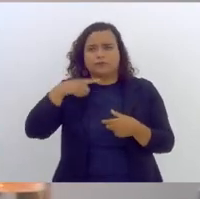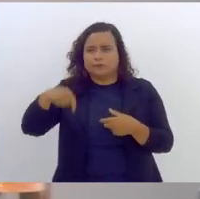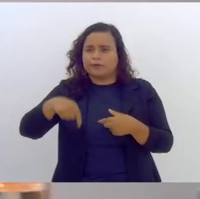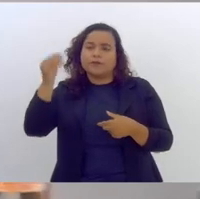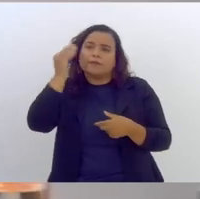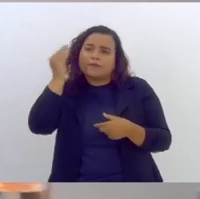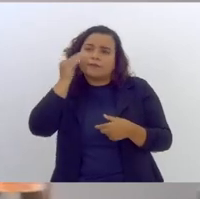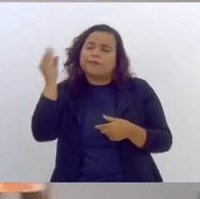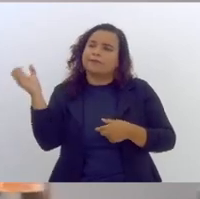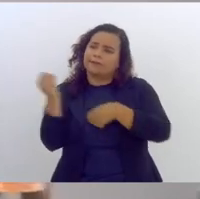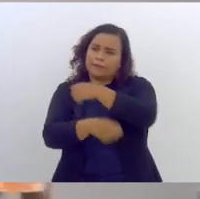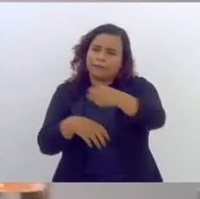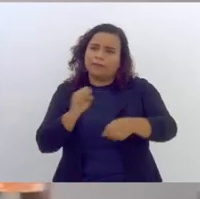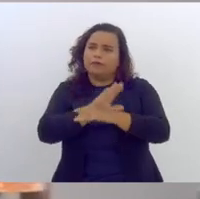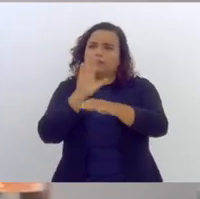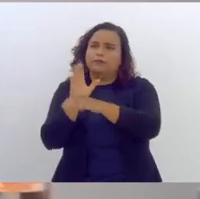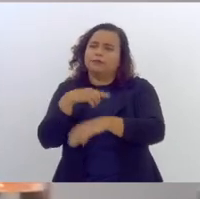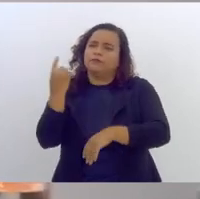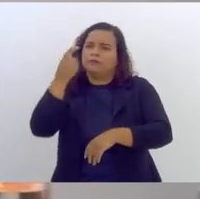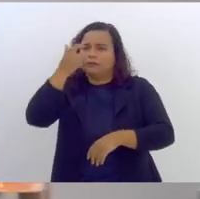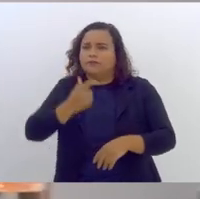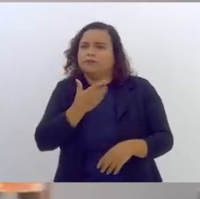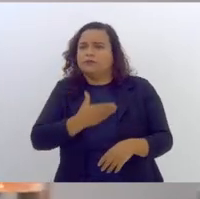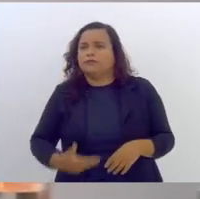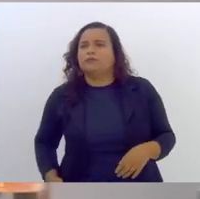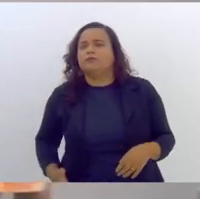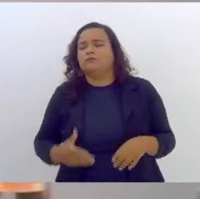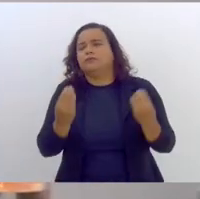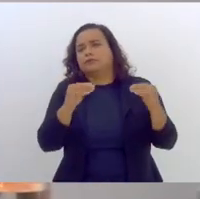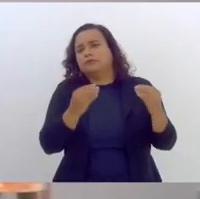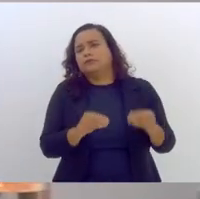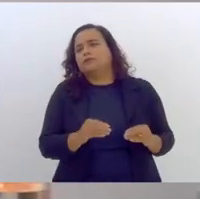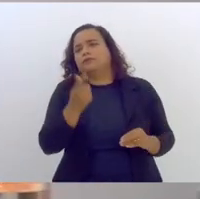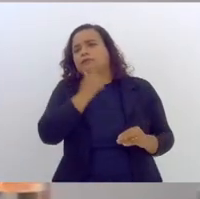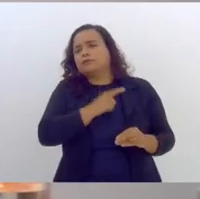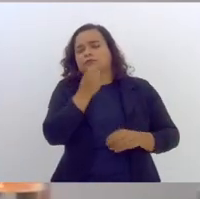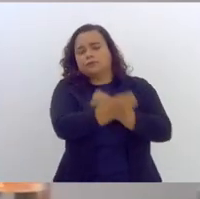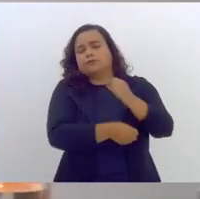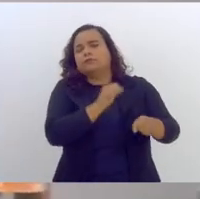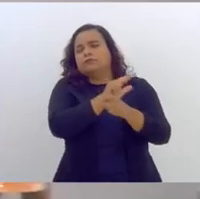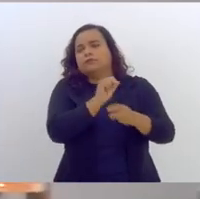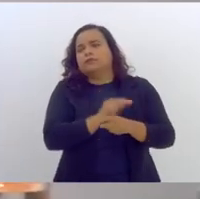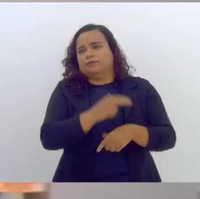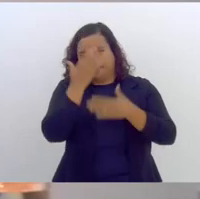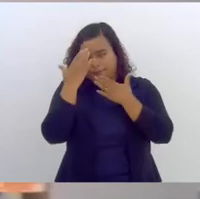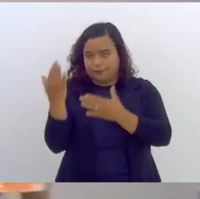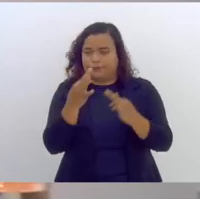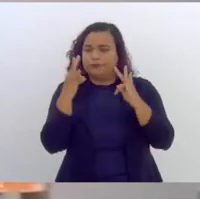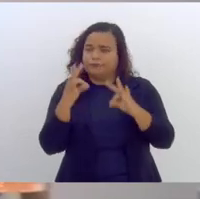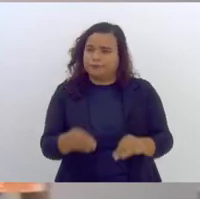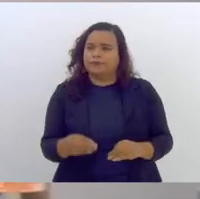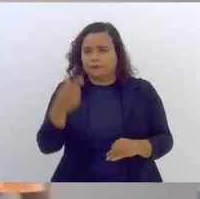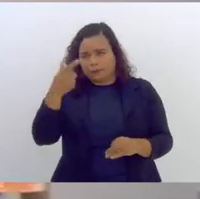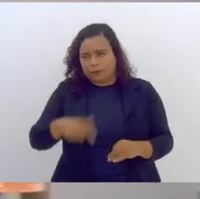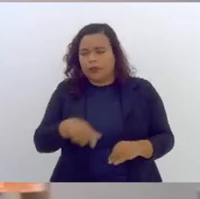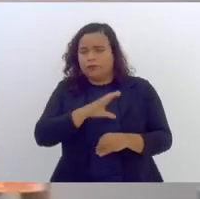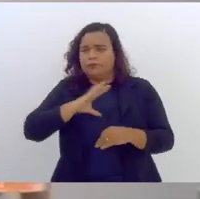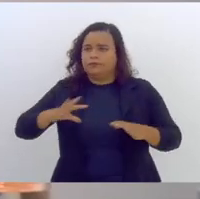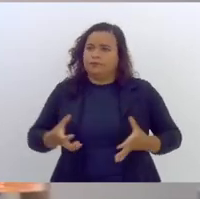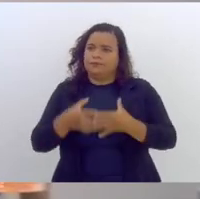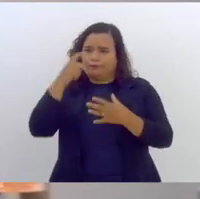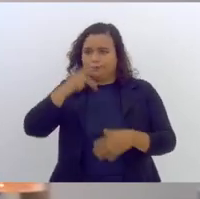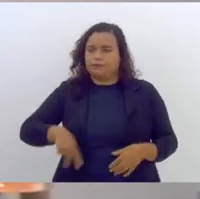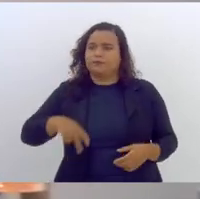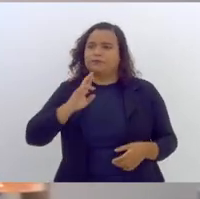de tentar ajudar enquanto o governo a Preencher esses carros então Agradeço a todos agradeço aqui mais uma vez a comissão Presidente